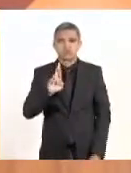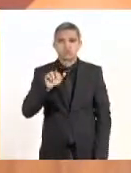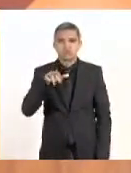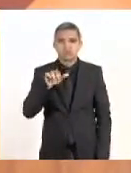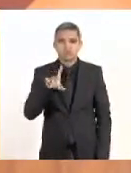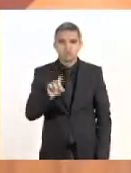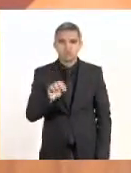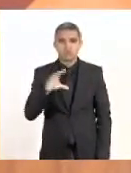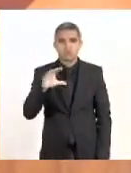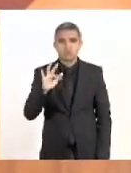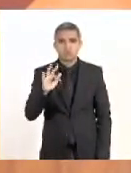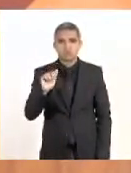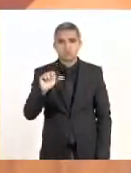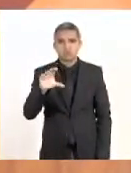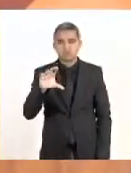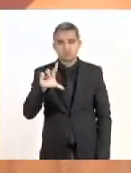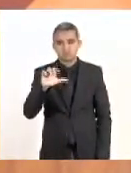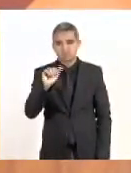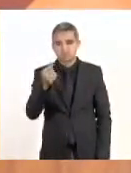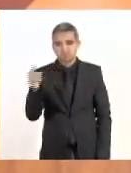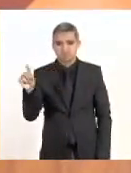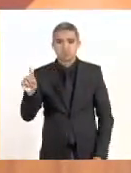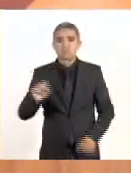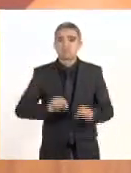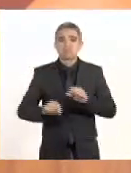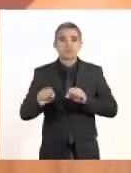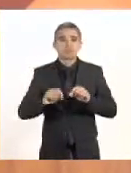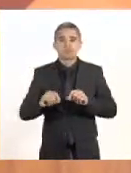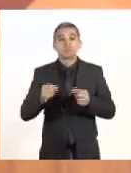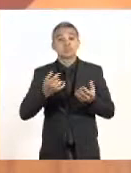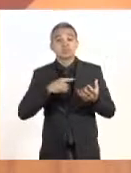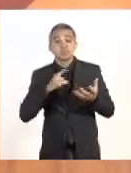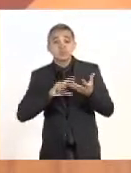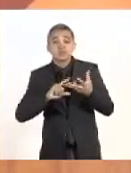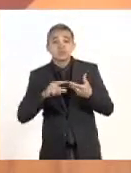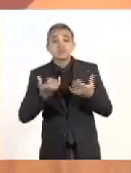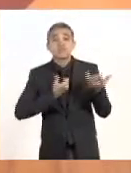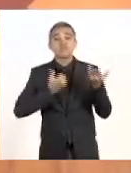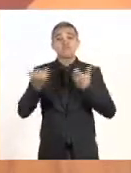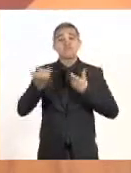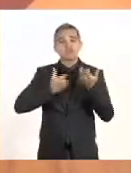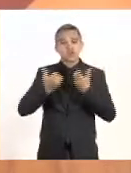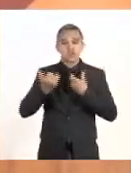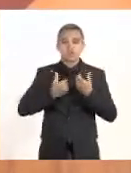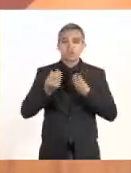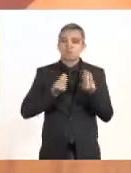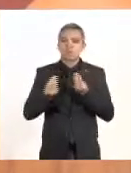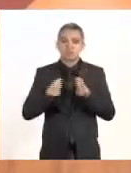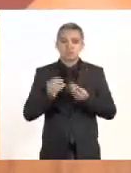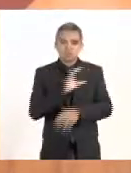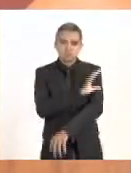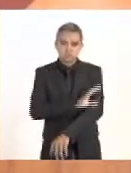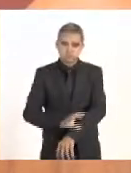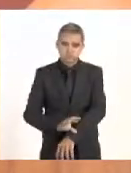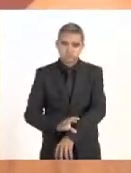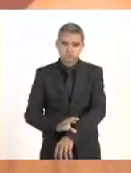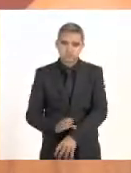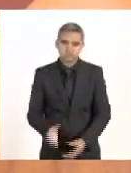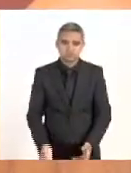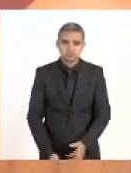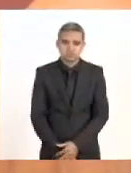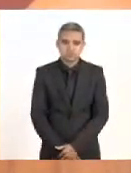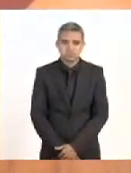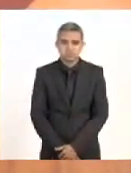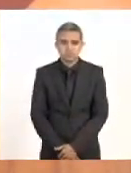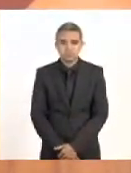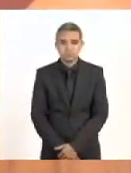para manifestar, acima de tudo, a vontade de buscar informações, até porque é preciso definir,